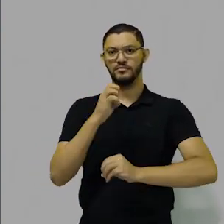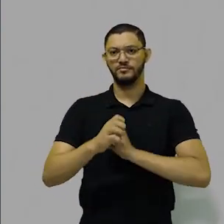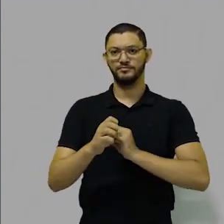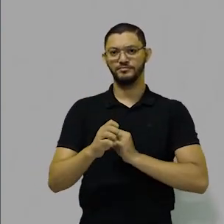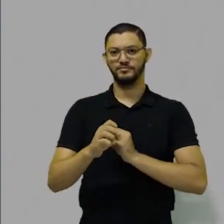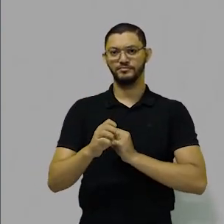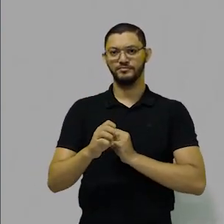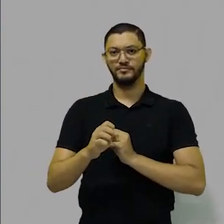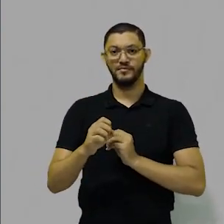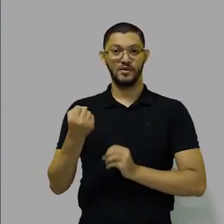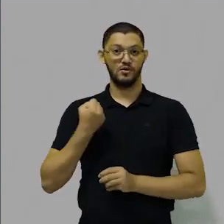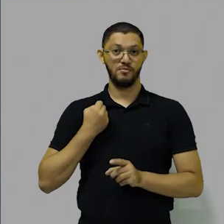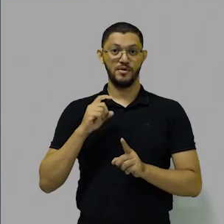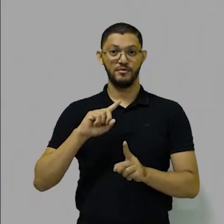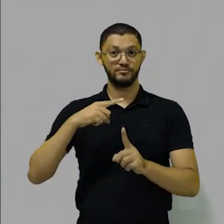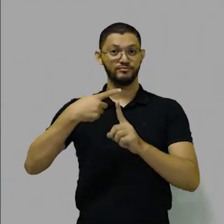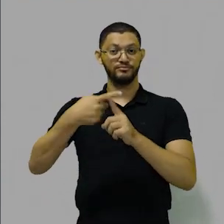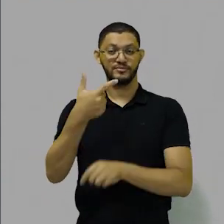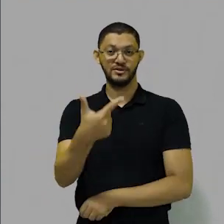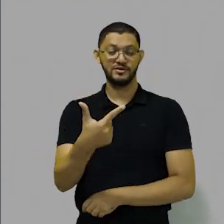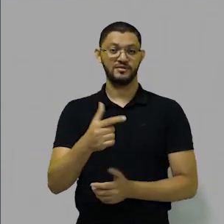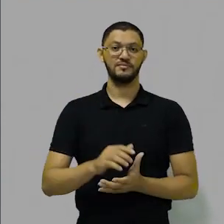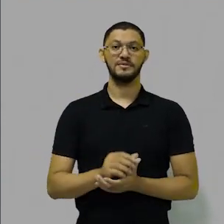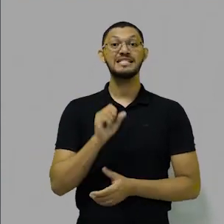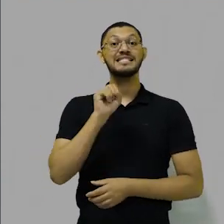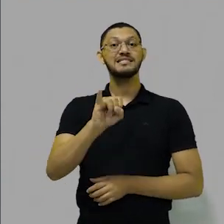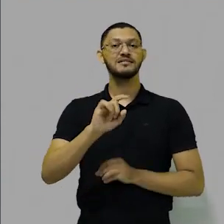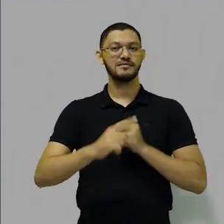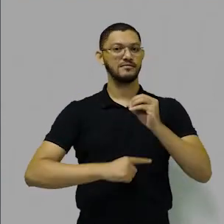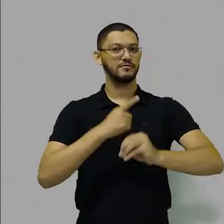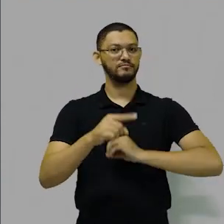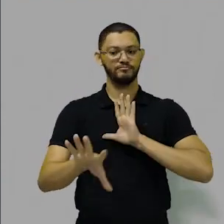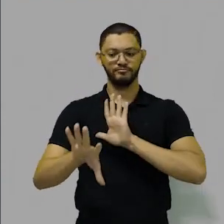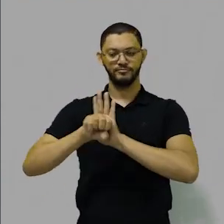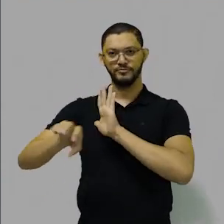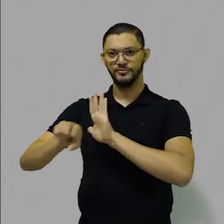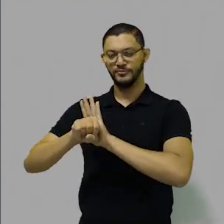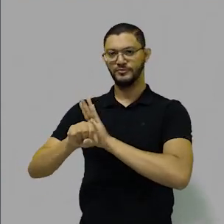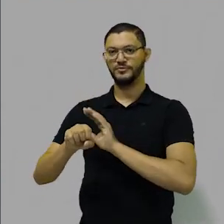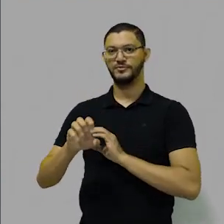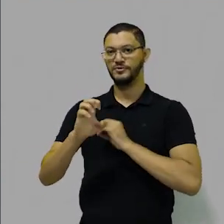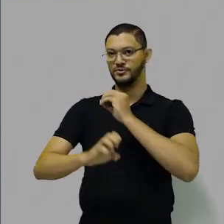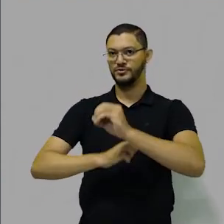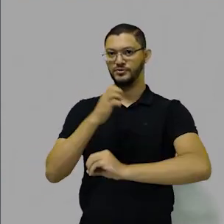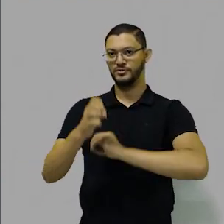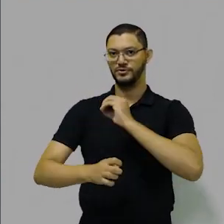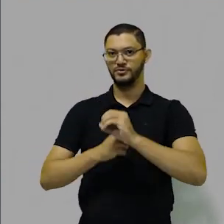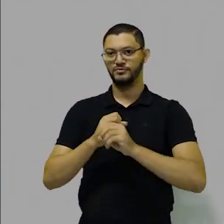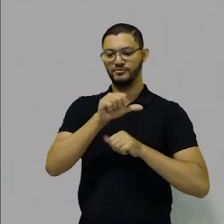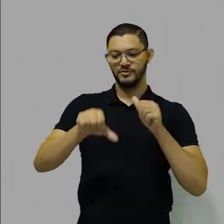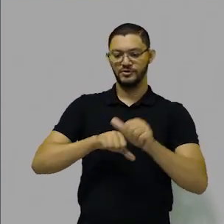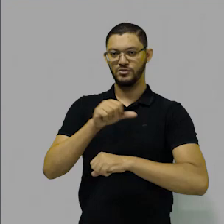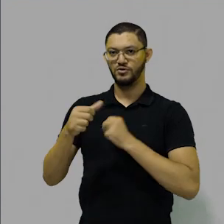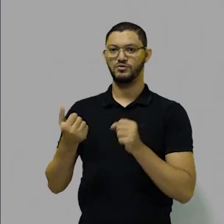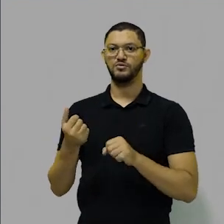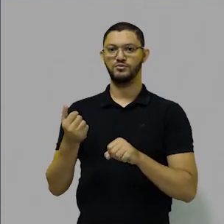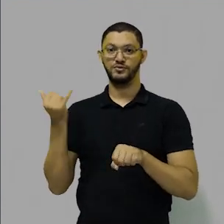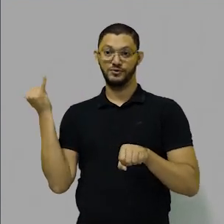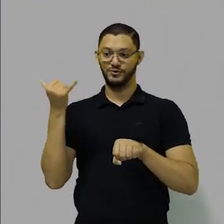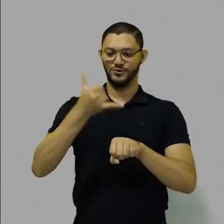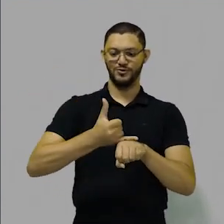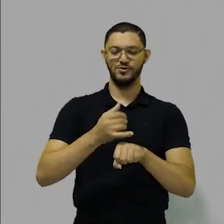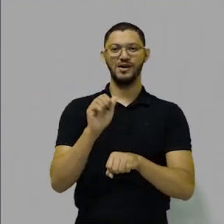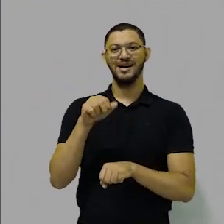mais 2. No entanto, se o átomo ele ganhar elétrons, ele vai se tornar um ânion,